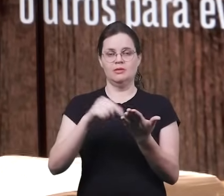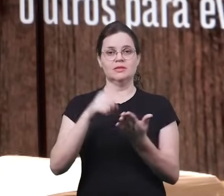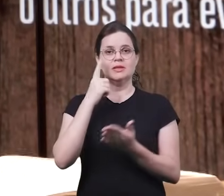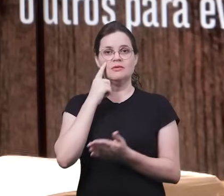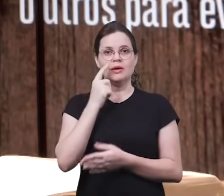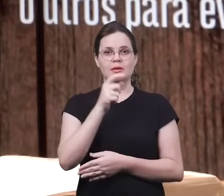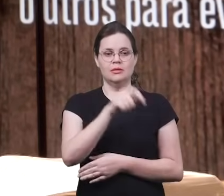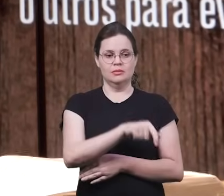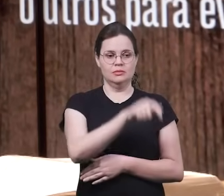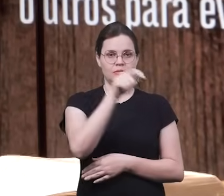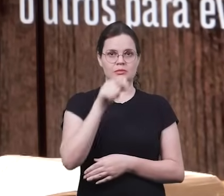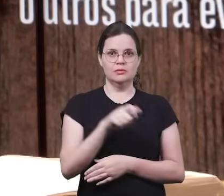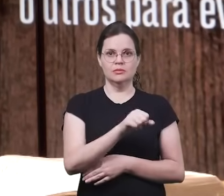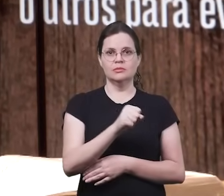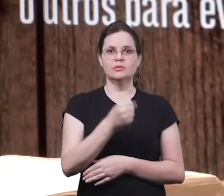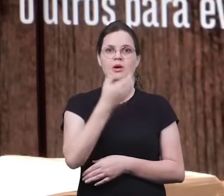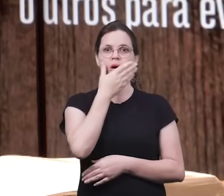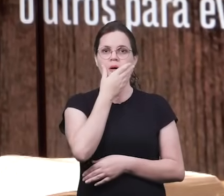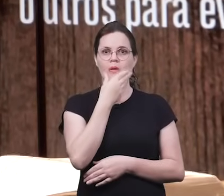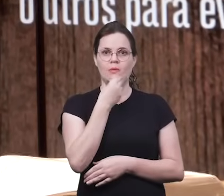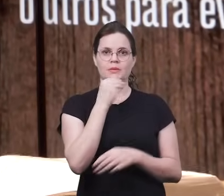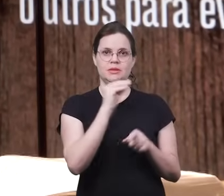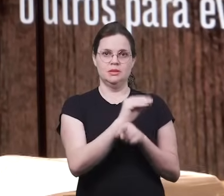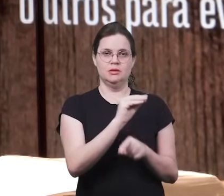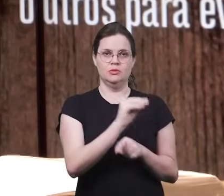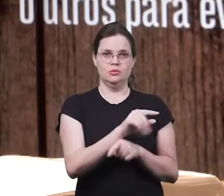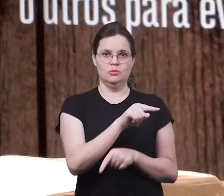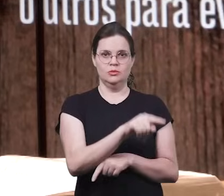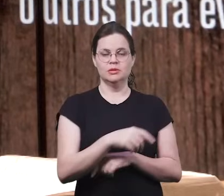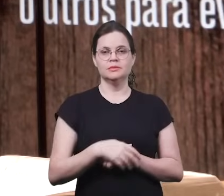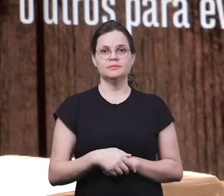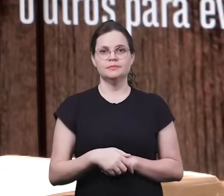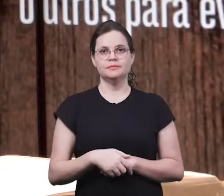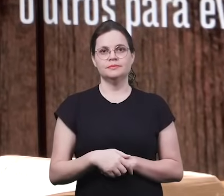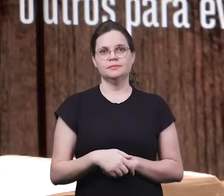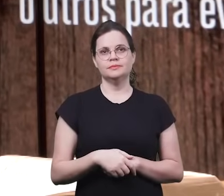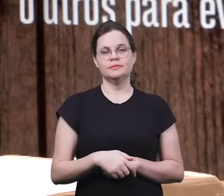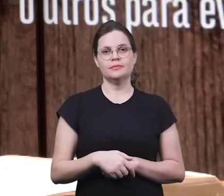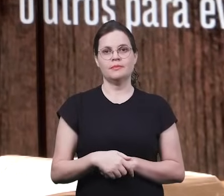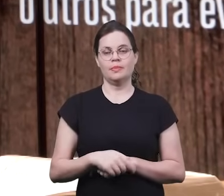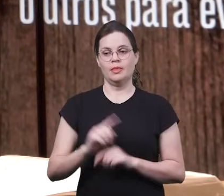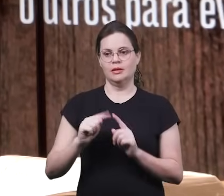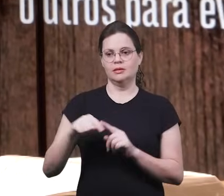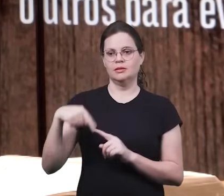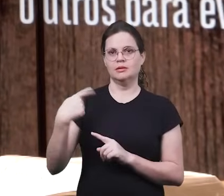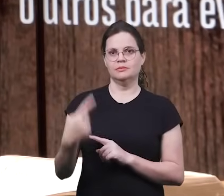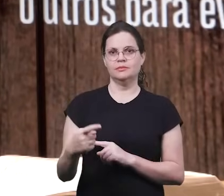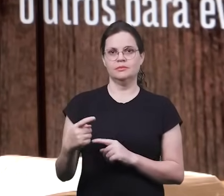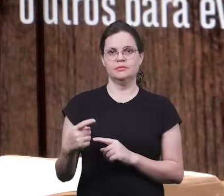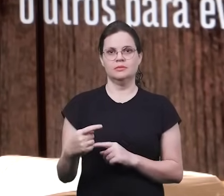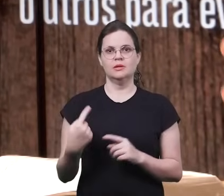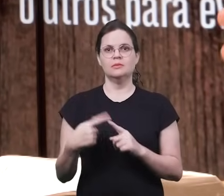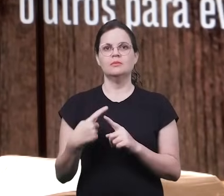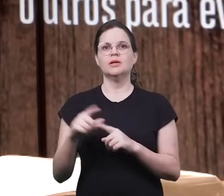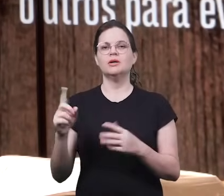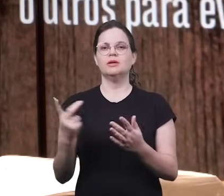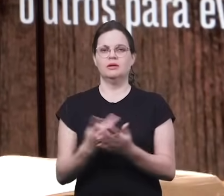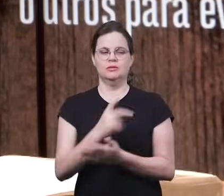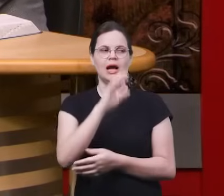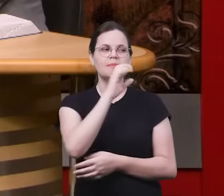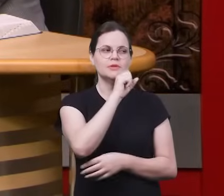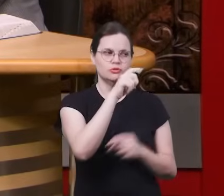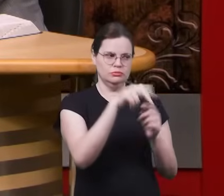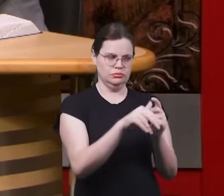os pastores eram homens, né? E o Senhor Jesus, quando ele começa o seu ministério... Porque eles